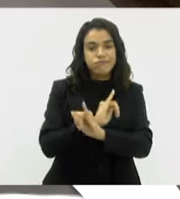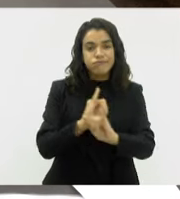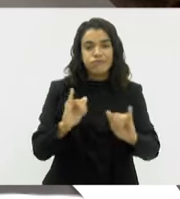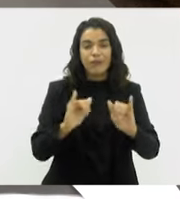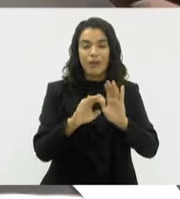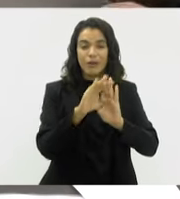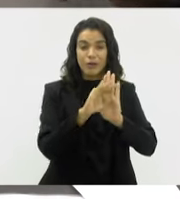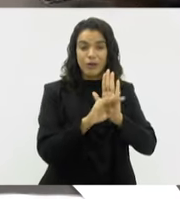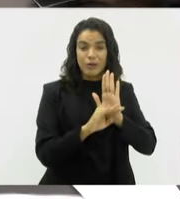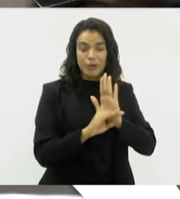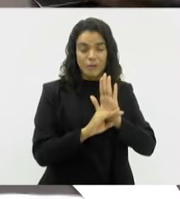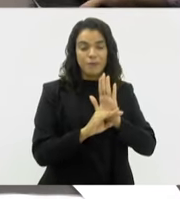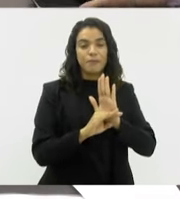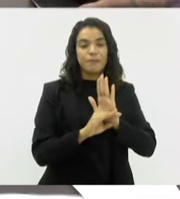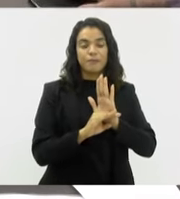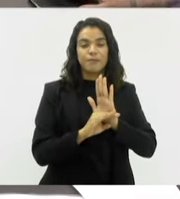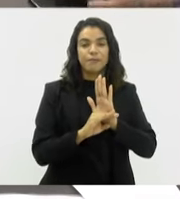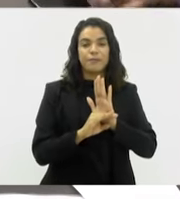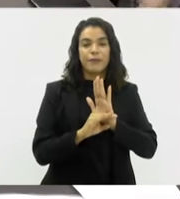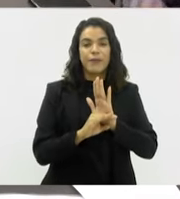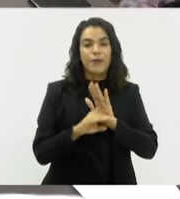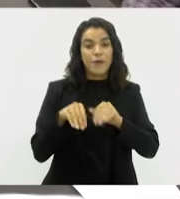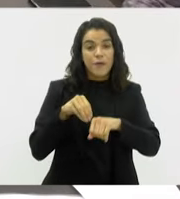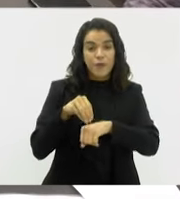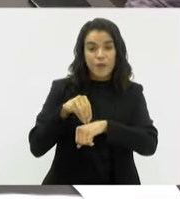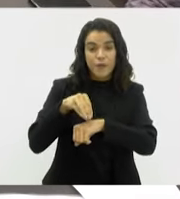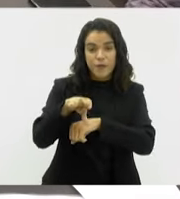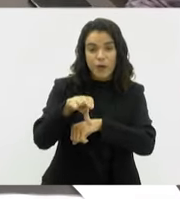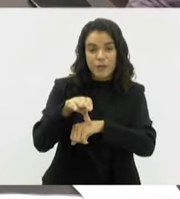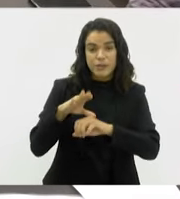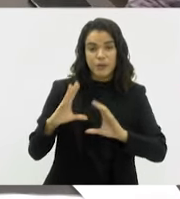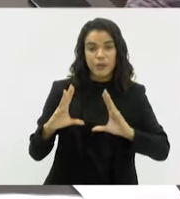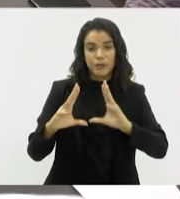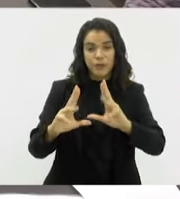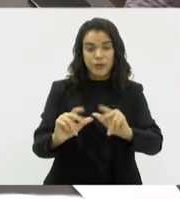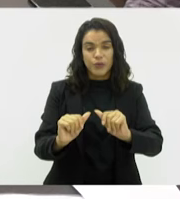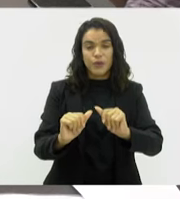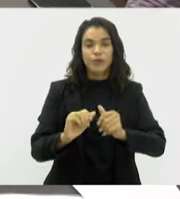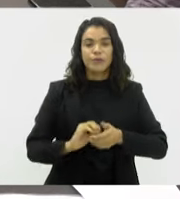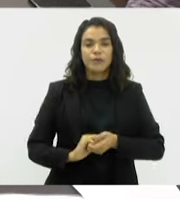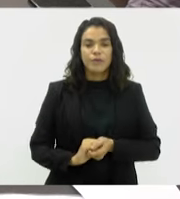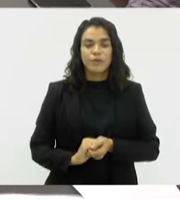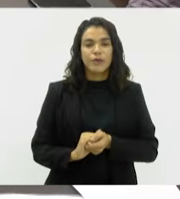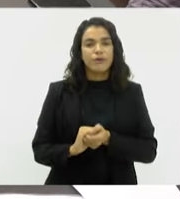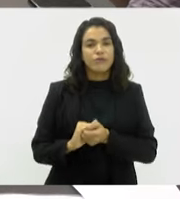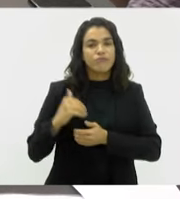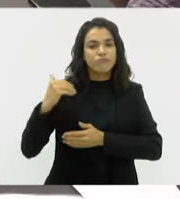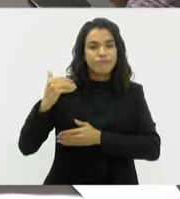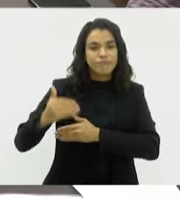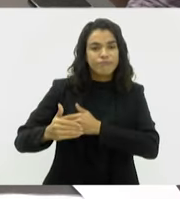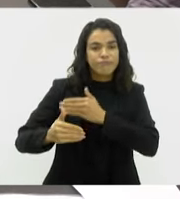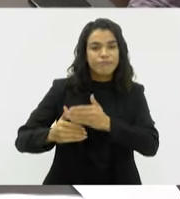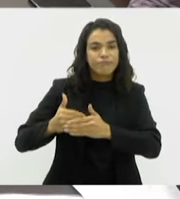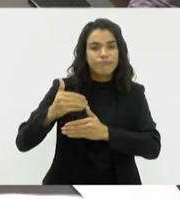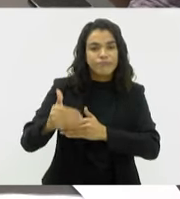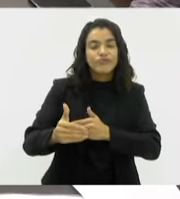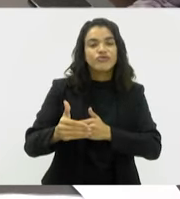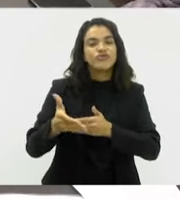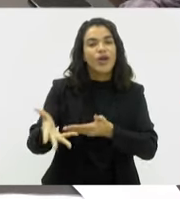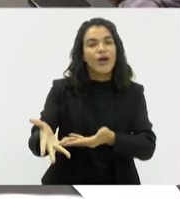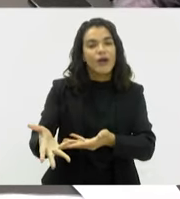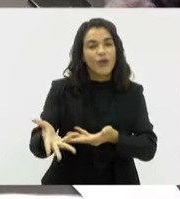pauta, dar uma informação a todos. A gente já vinha sendo